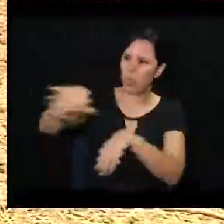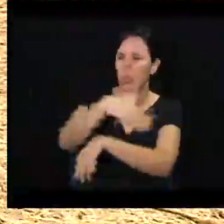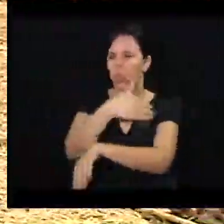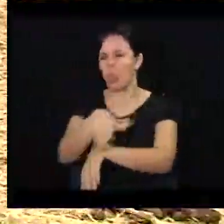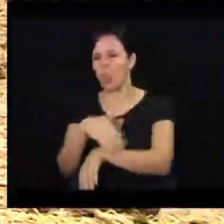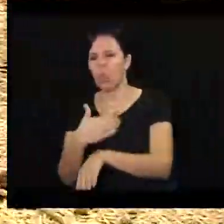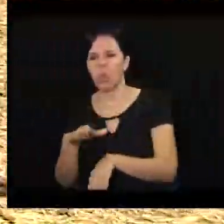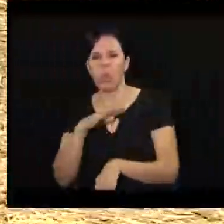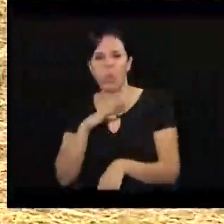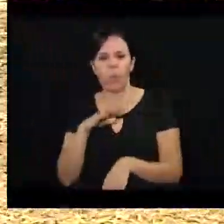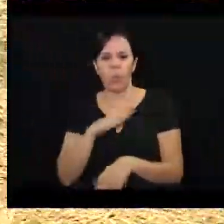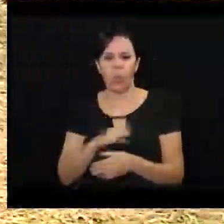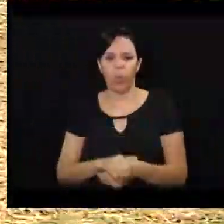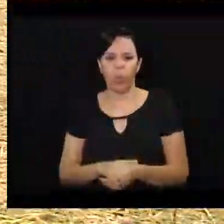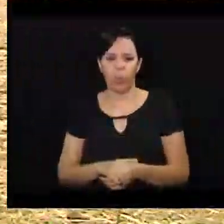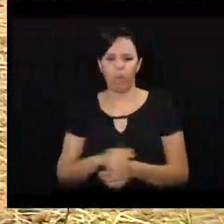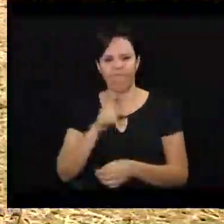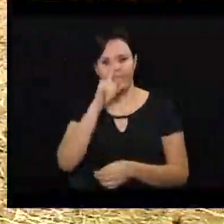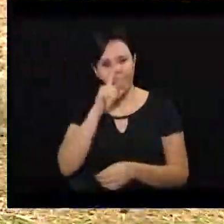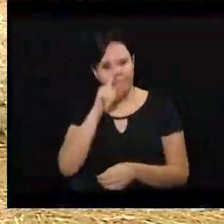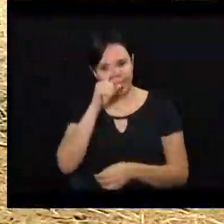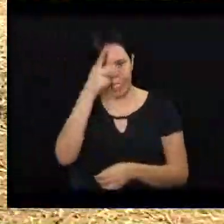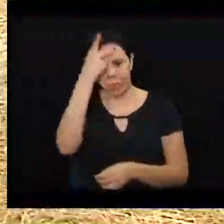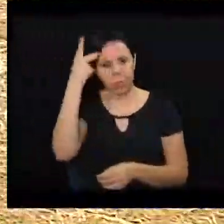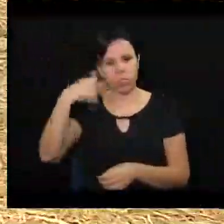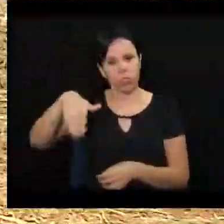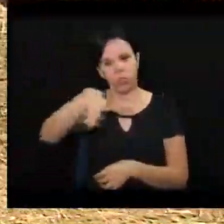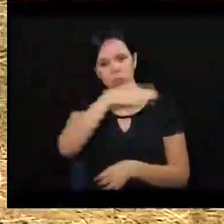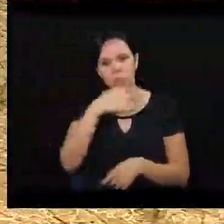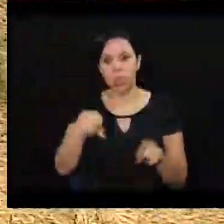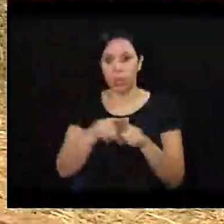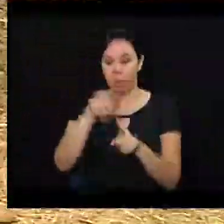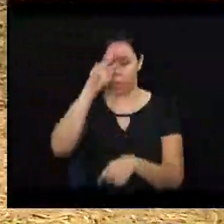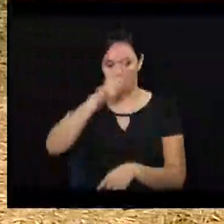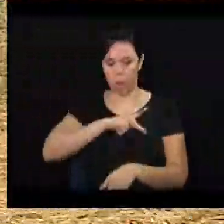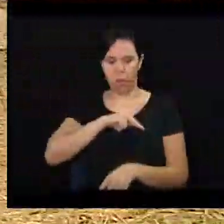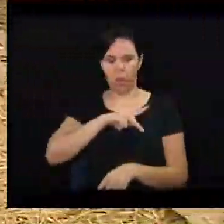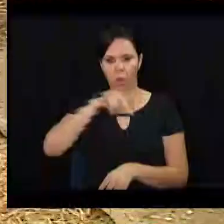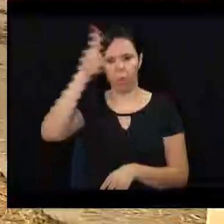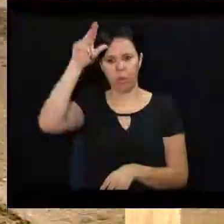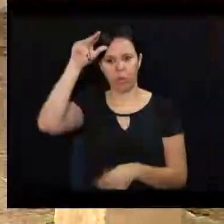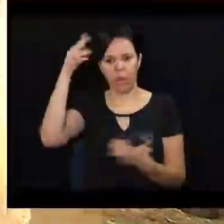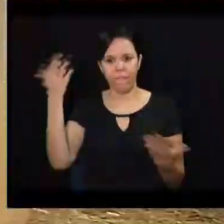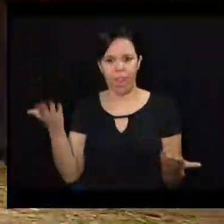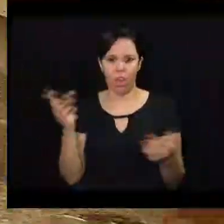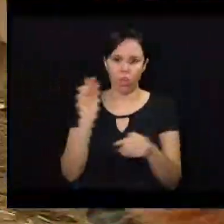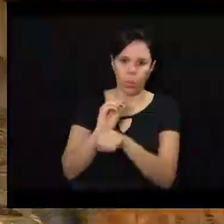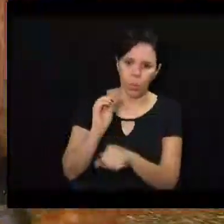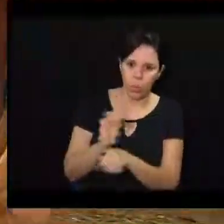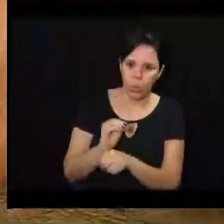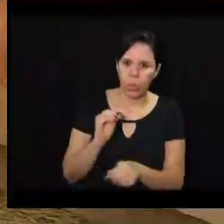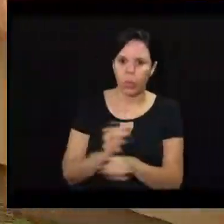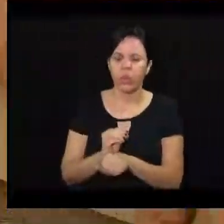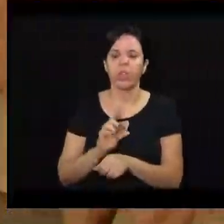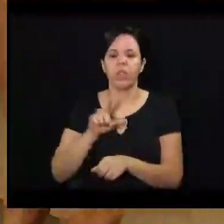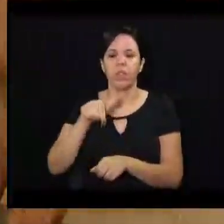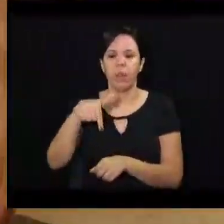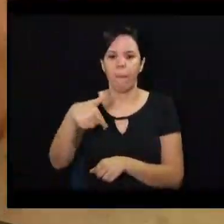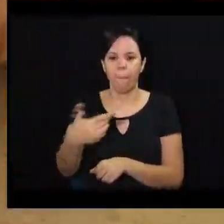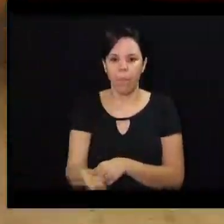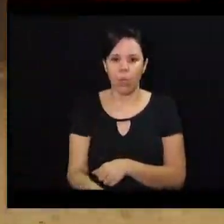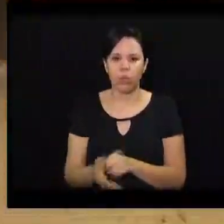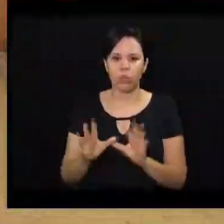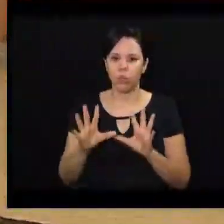cidade, colocando em risco a vida da população e até a dele. Agora está sendo cuidado e depois